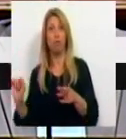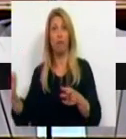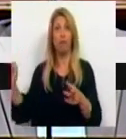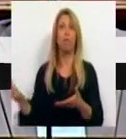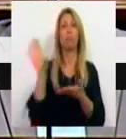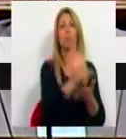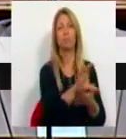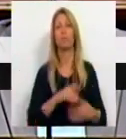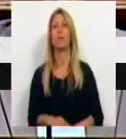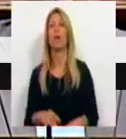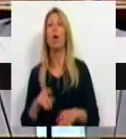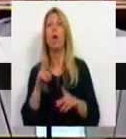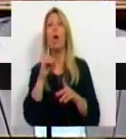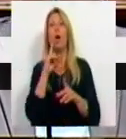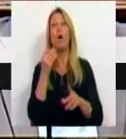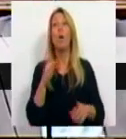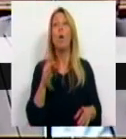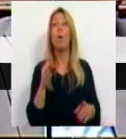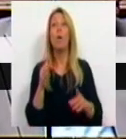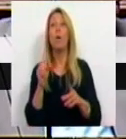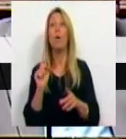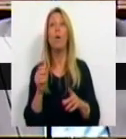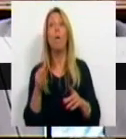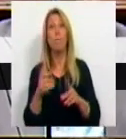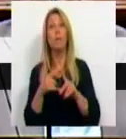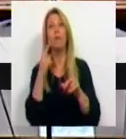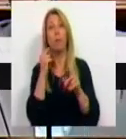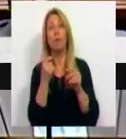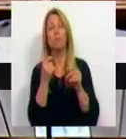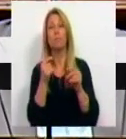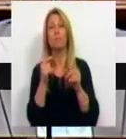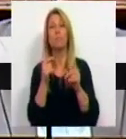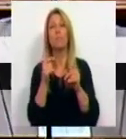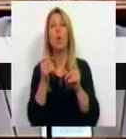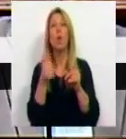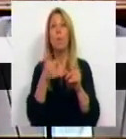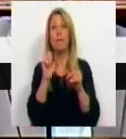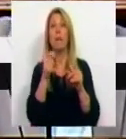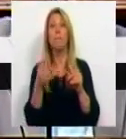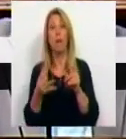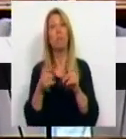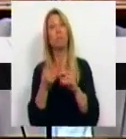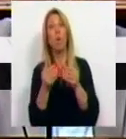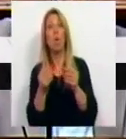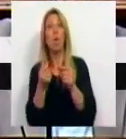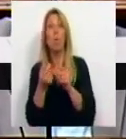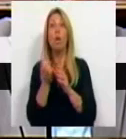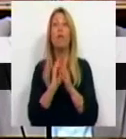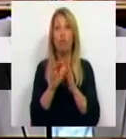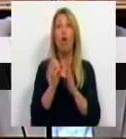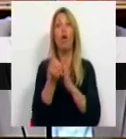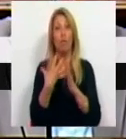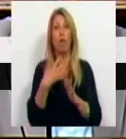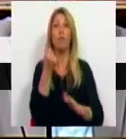devolveu 1/3 dos cocos, mas está muito longe de ser recapitalizado. A Caixa Geral de Depósitos não devolveu o dinheiro dos cocos,